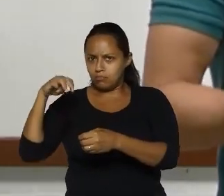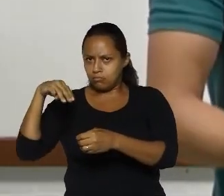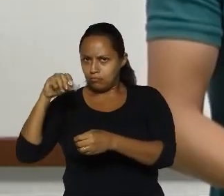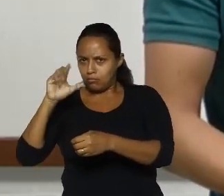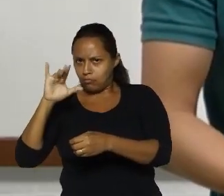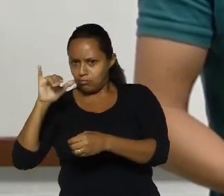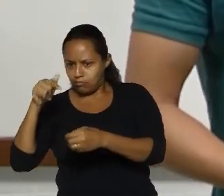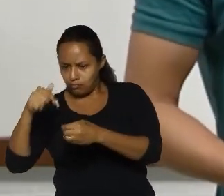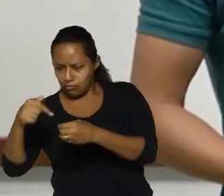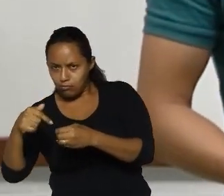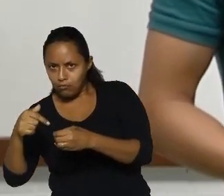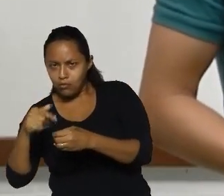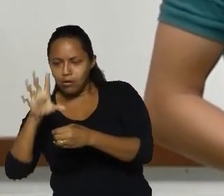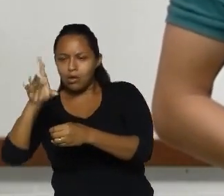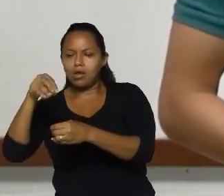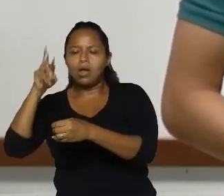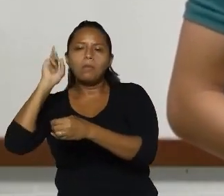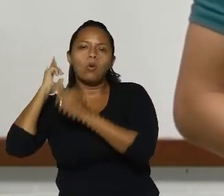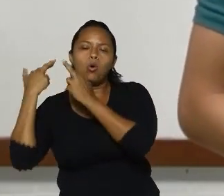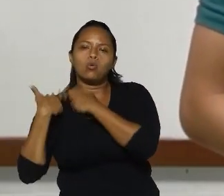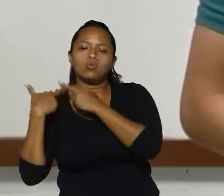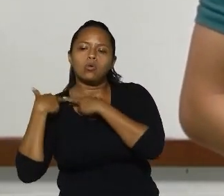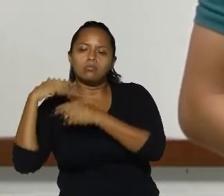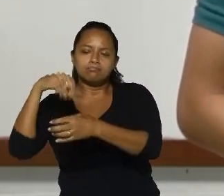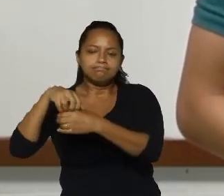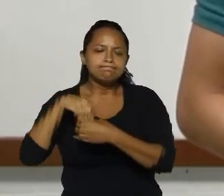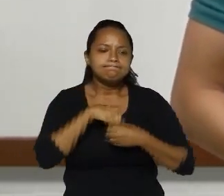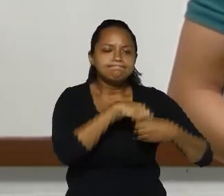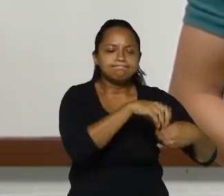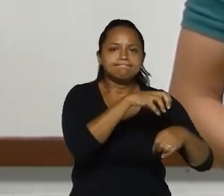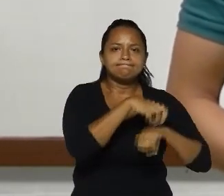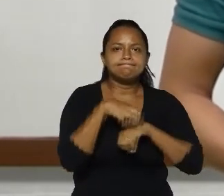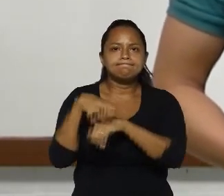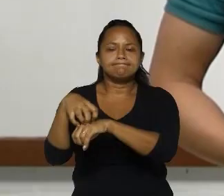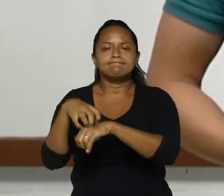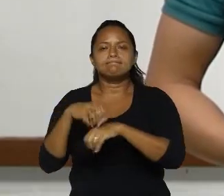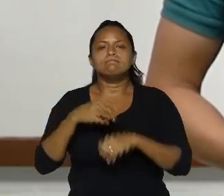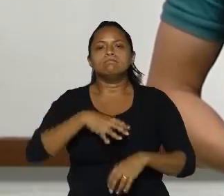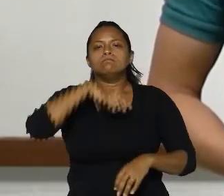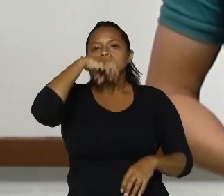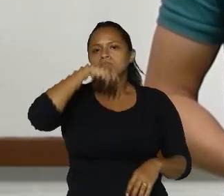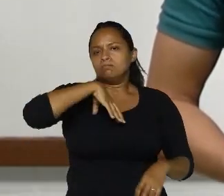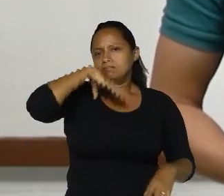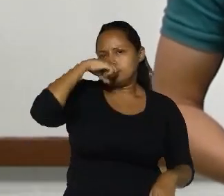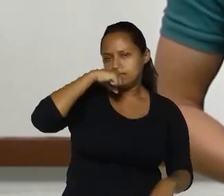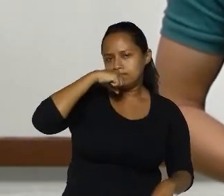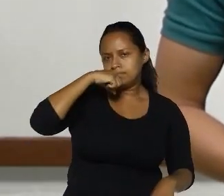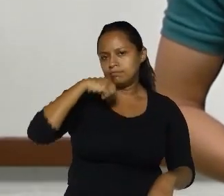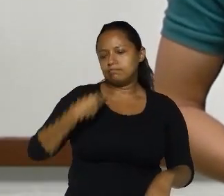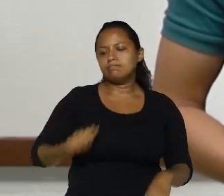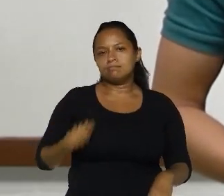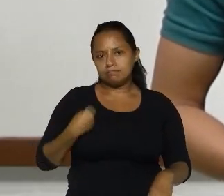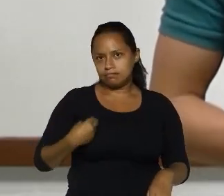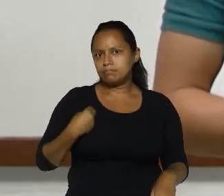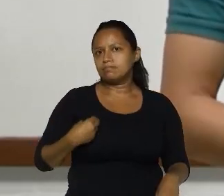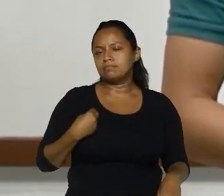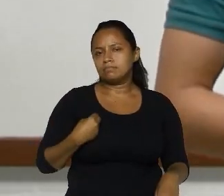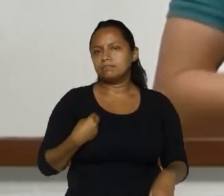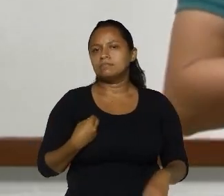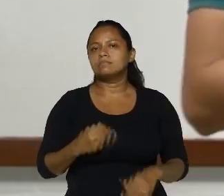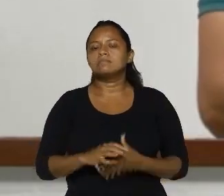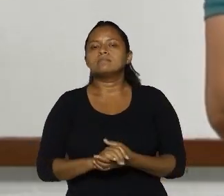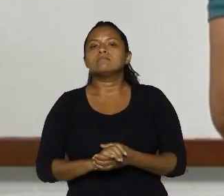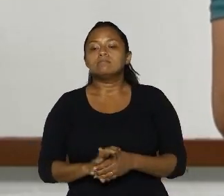estará envolvida no transporte dos gases respiratórios. Então, a hemoglobina é uma proteína presente nas hemácias.